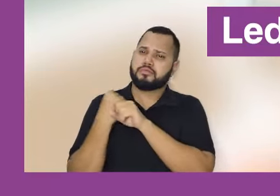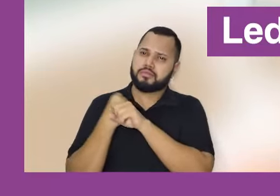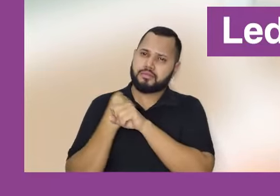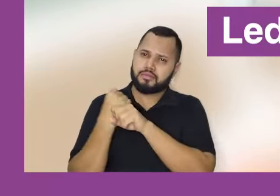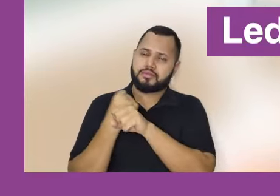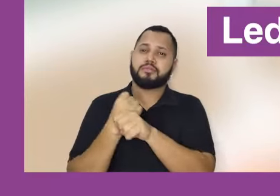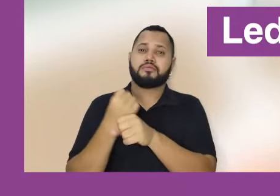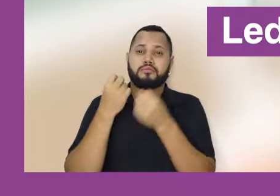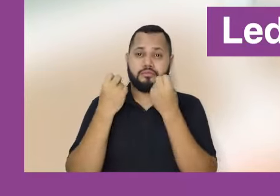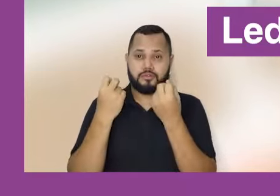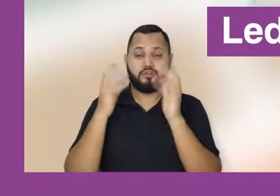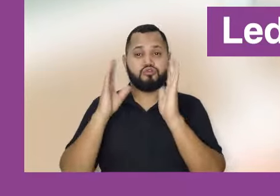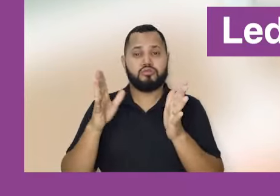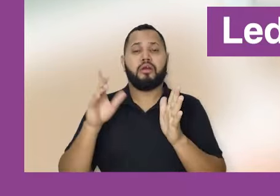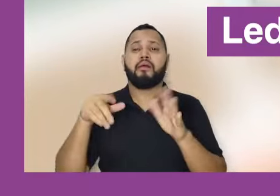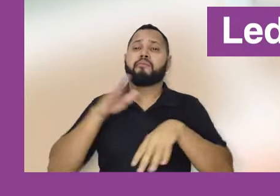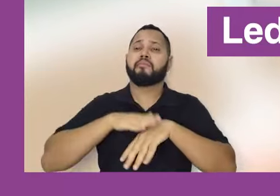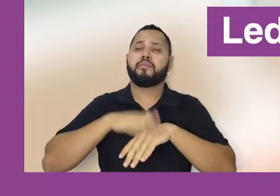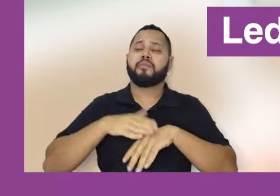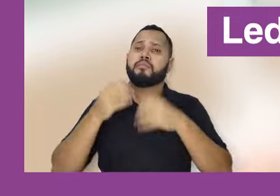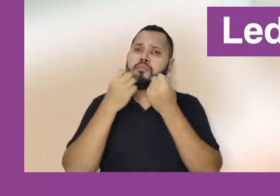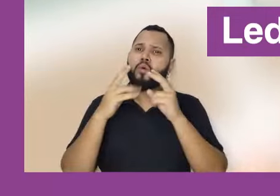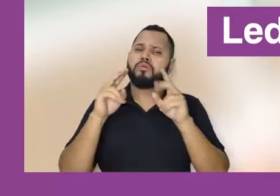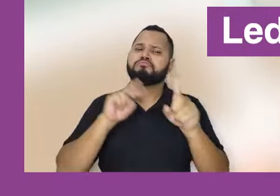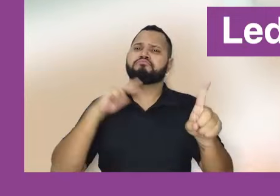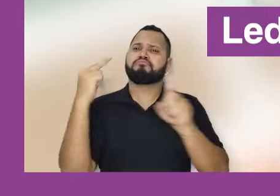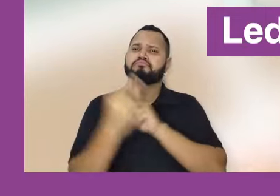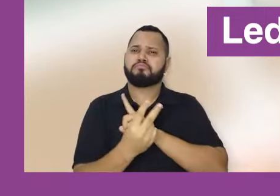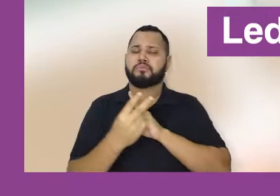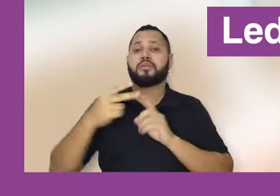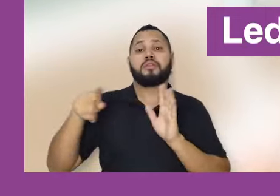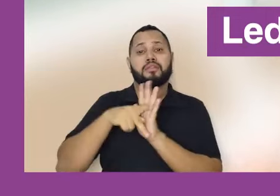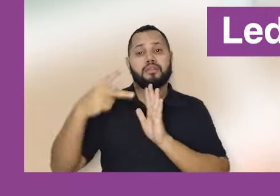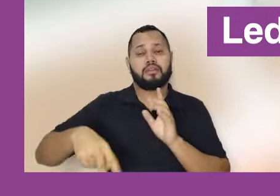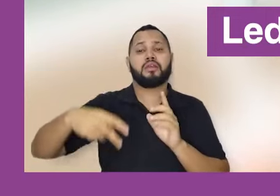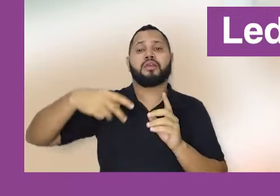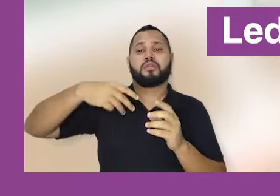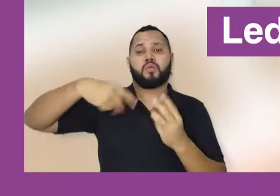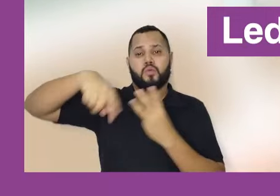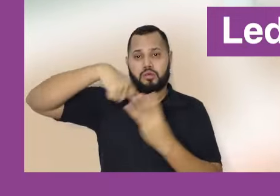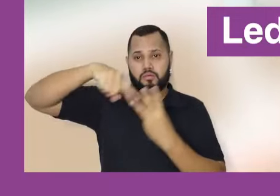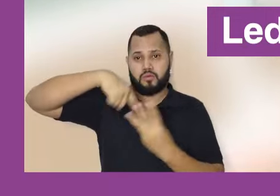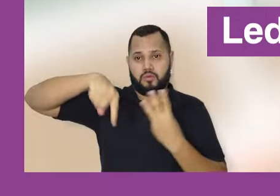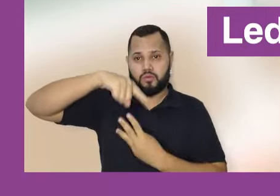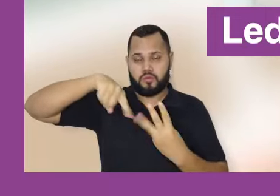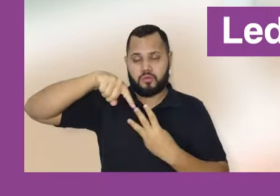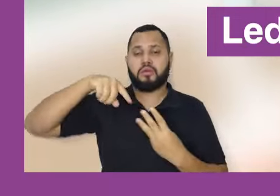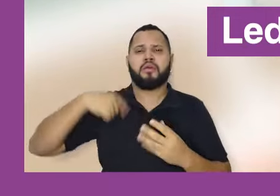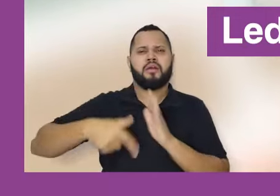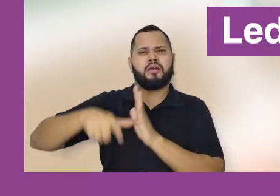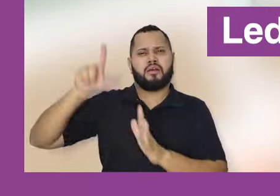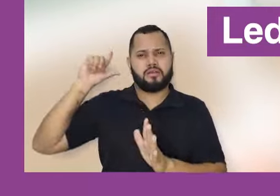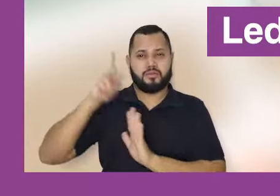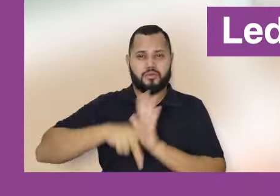últimos anos aí acompanhando ele foi uma iniciativa muito visionária da worldle quando acompanha iniciou esse projeto